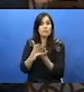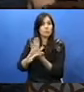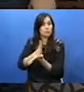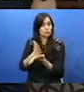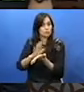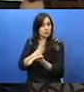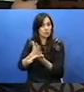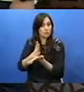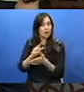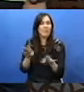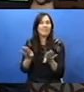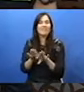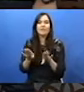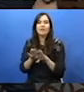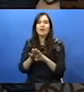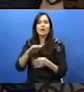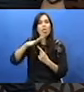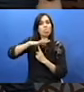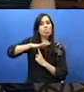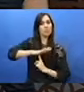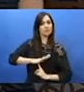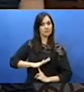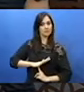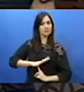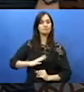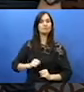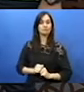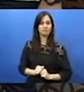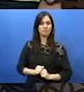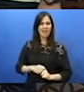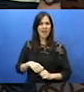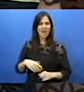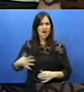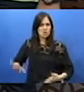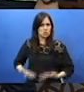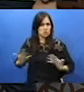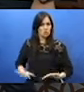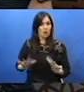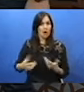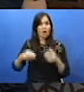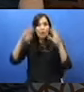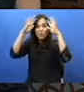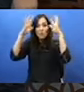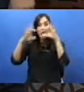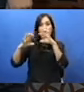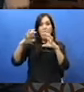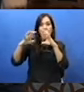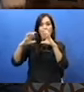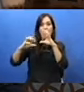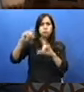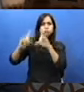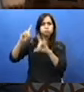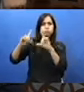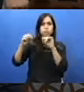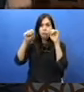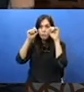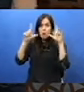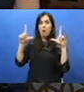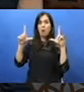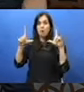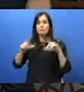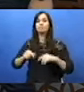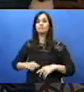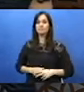perturbadoras. As estimulantes aumentam a atividade do cérebro, fazendo com que a pessoa fique muito ligada,